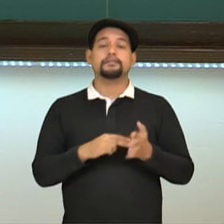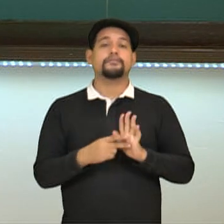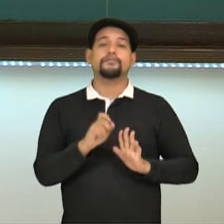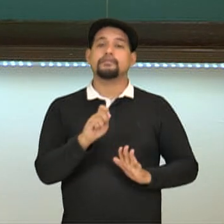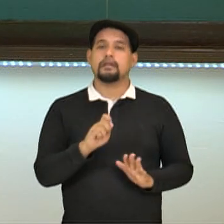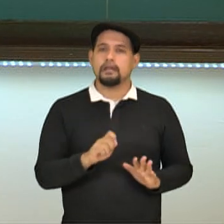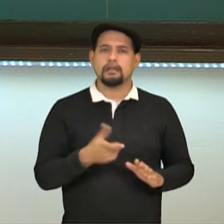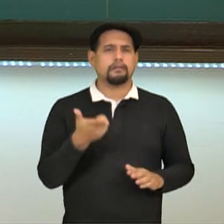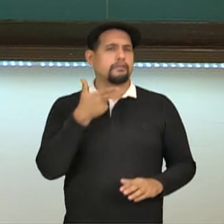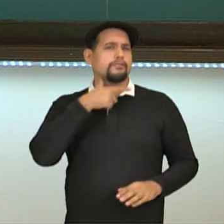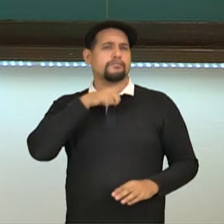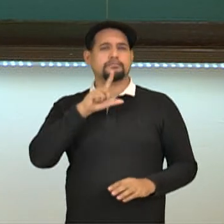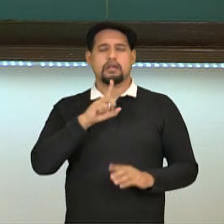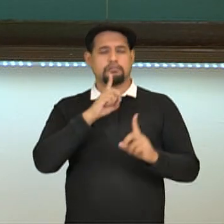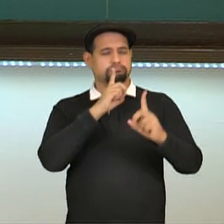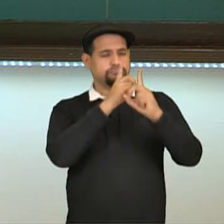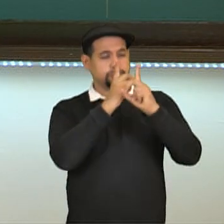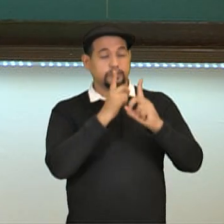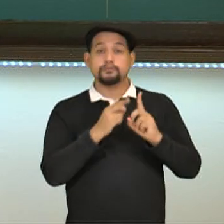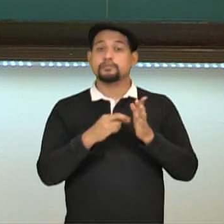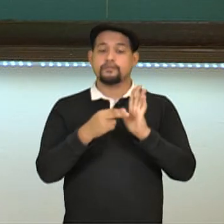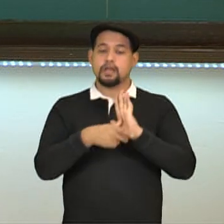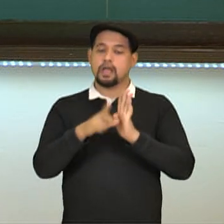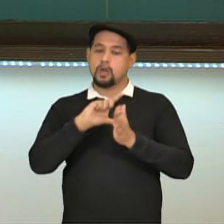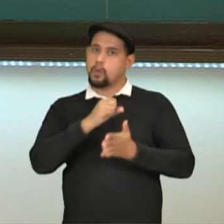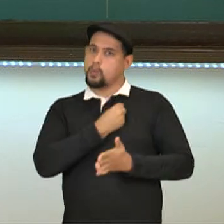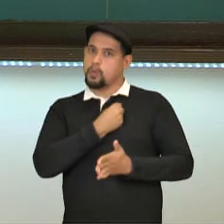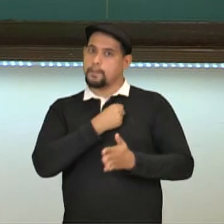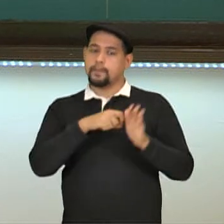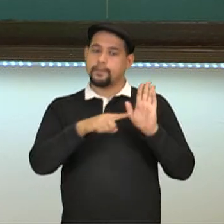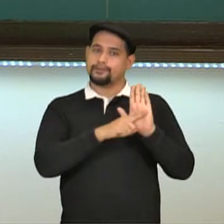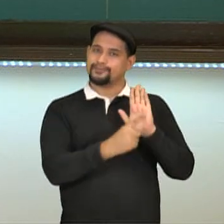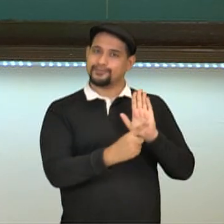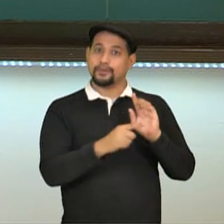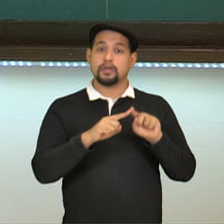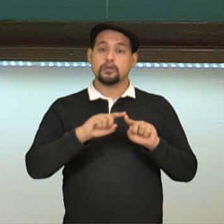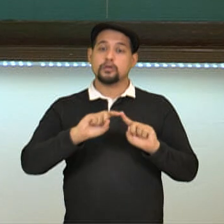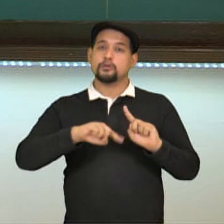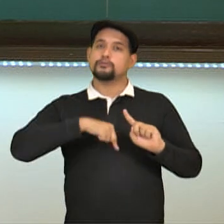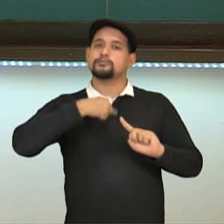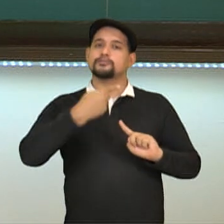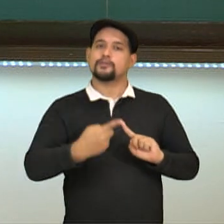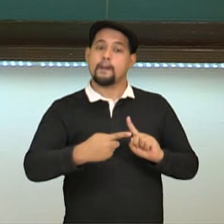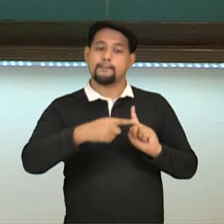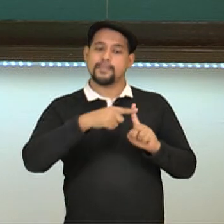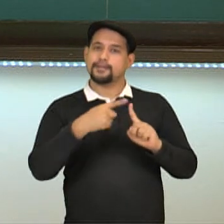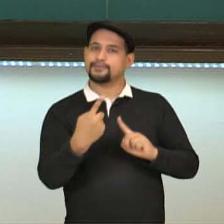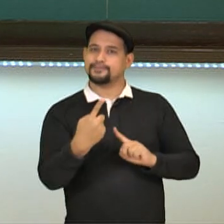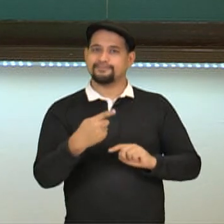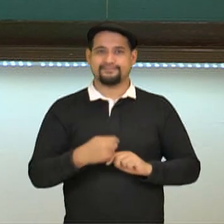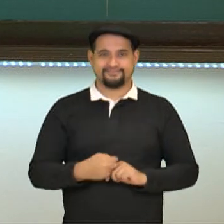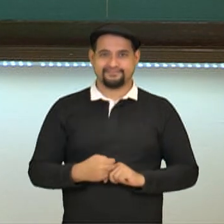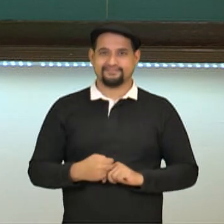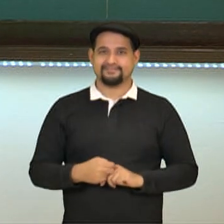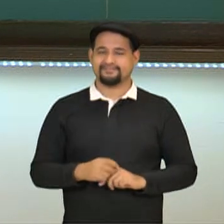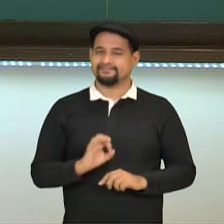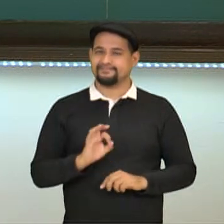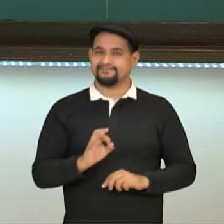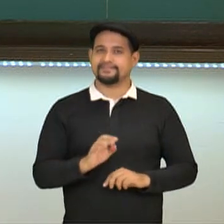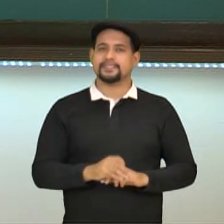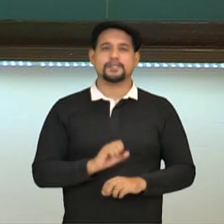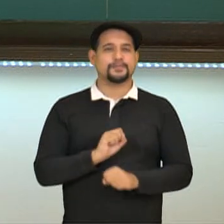que a gente consegue encontrar antecessor fazendo menos uma unidade e sucessor fazendo mais uma unidade,